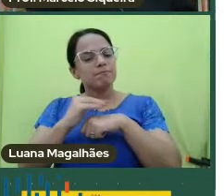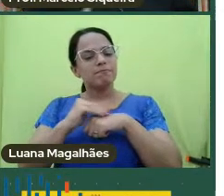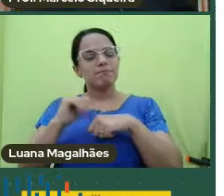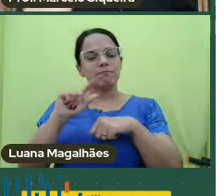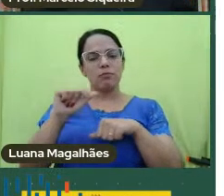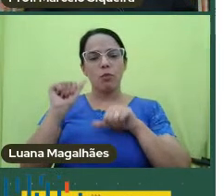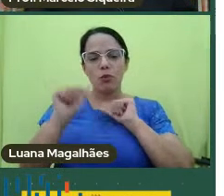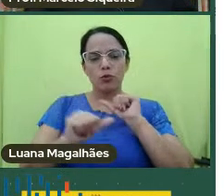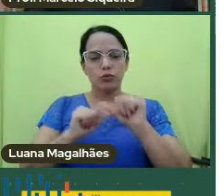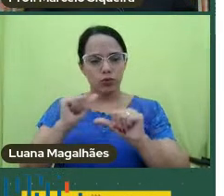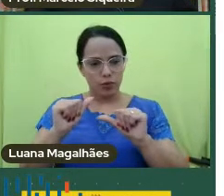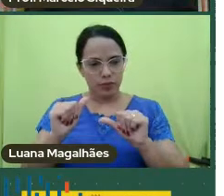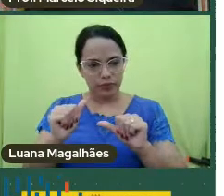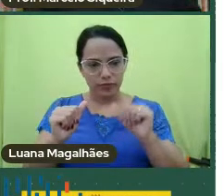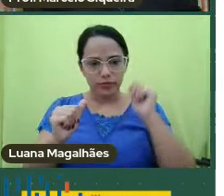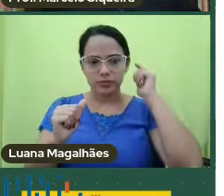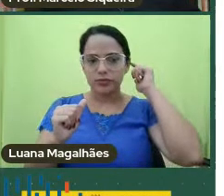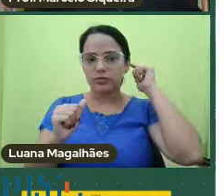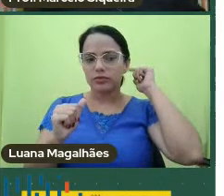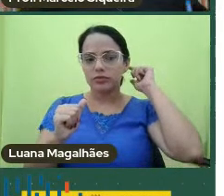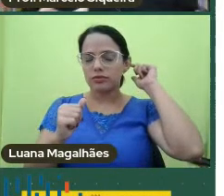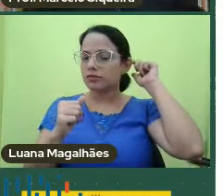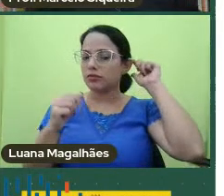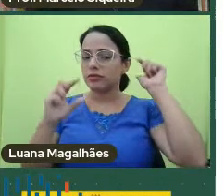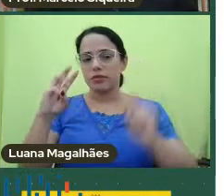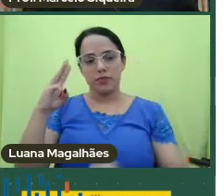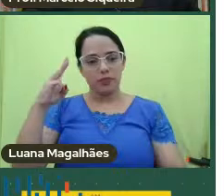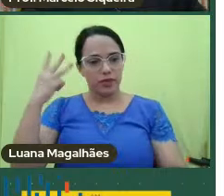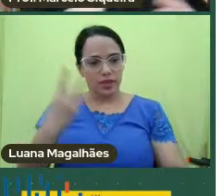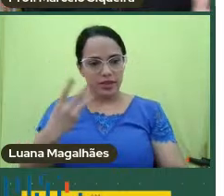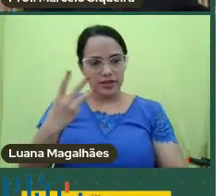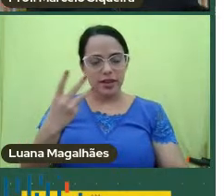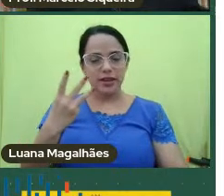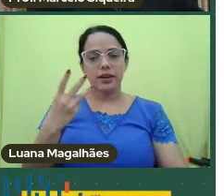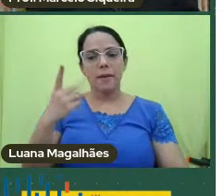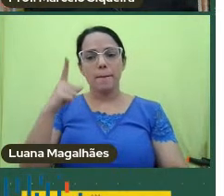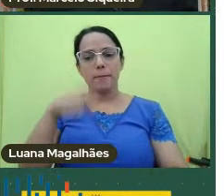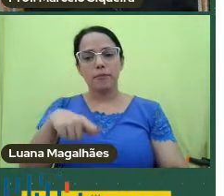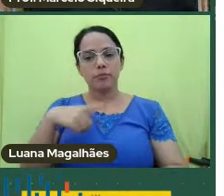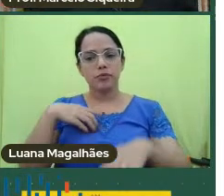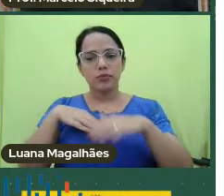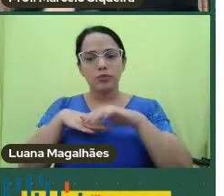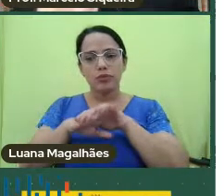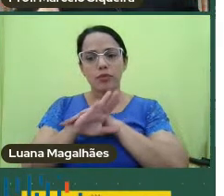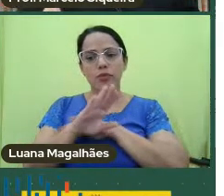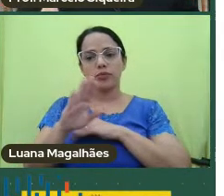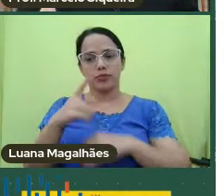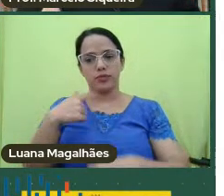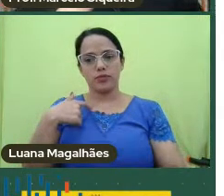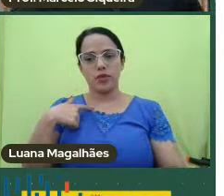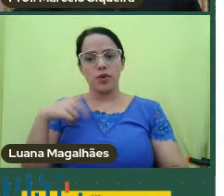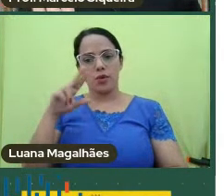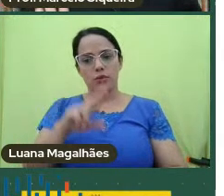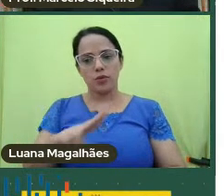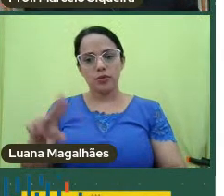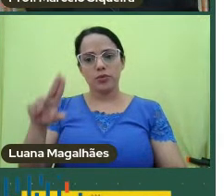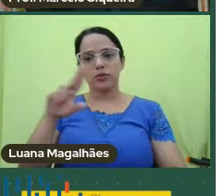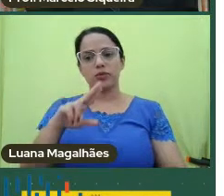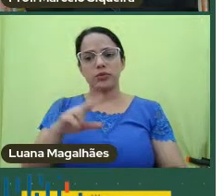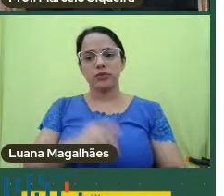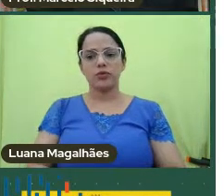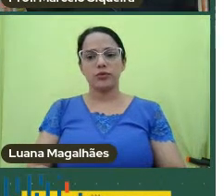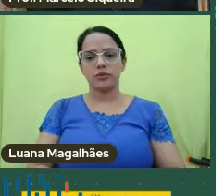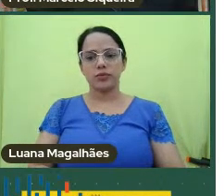contexto. E uma terceira dimensão, que é a dimensão dos arquivos, né? É dos usos e reusos. Eu estou usando essa foto para um